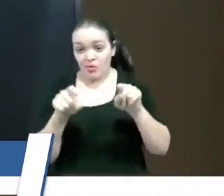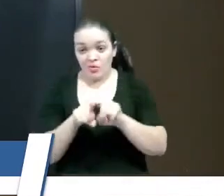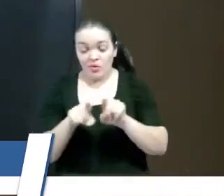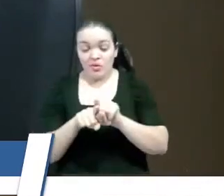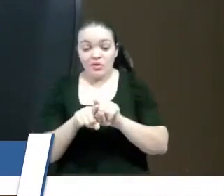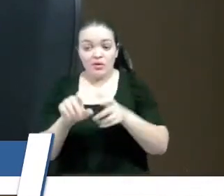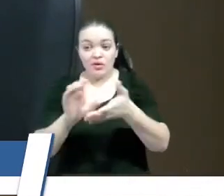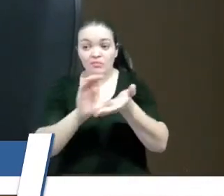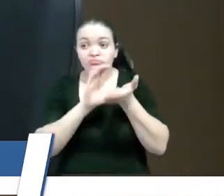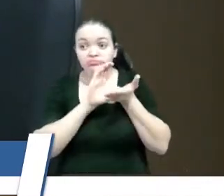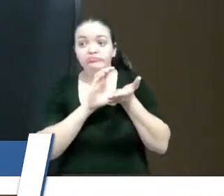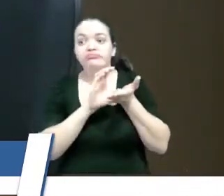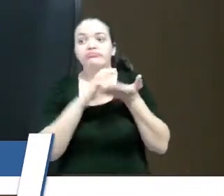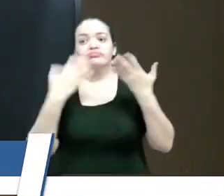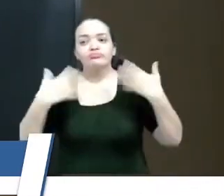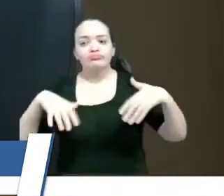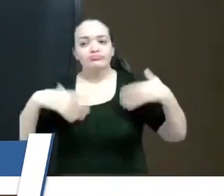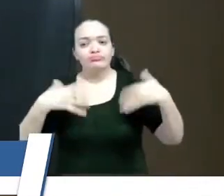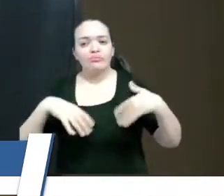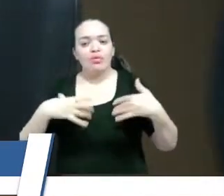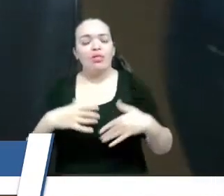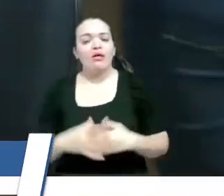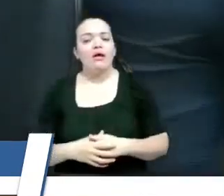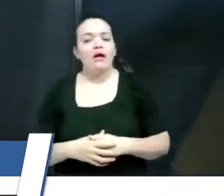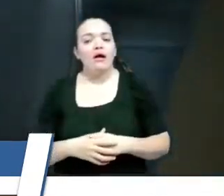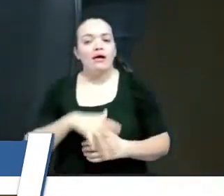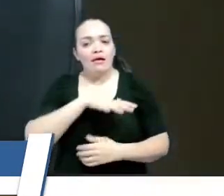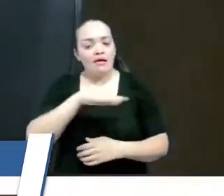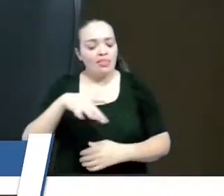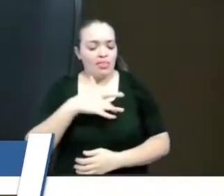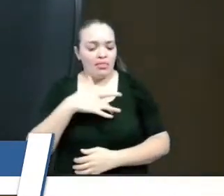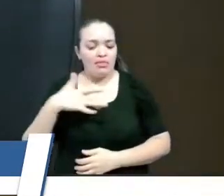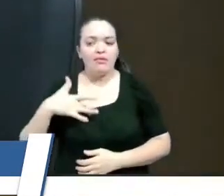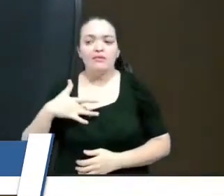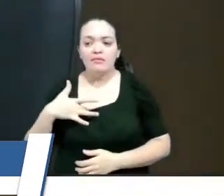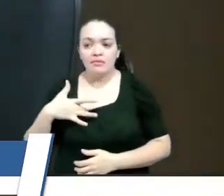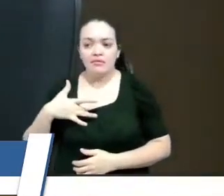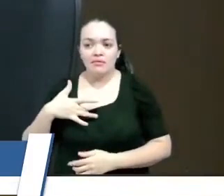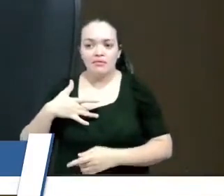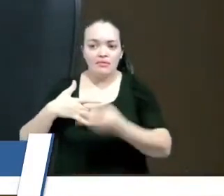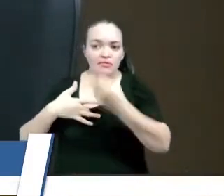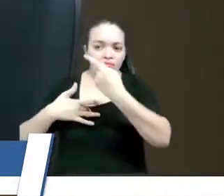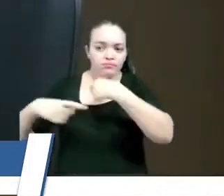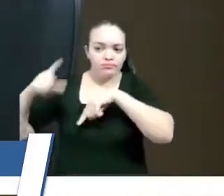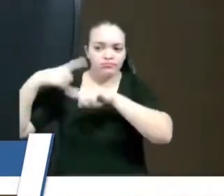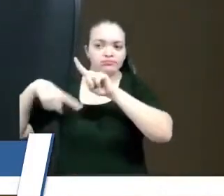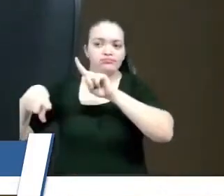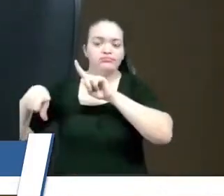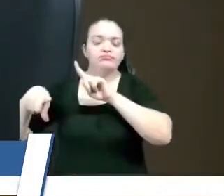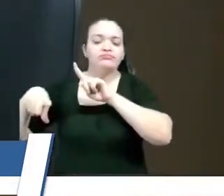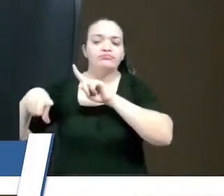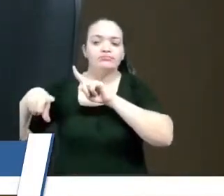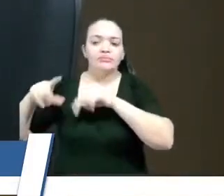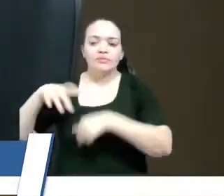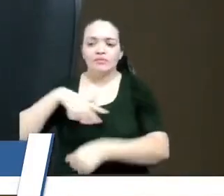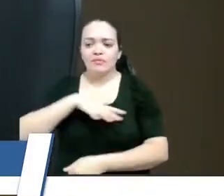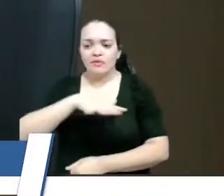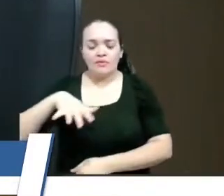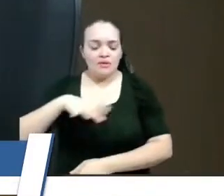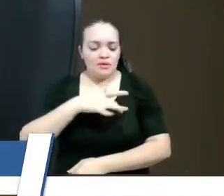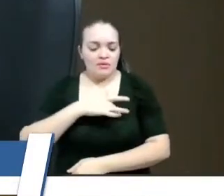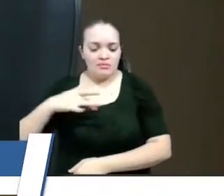bastante significativa na área da saúde, uma evolução na área da saúde e